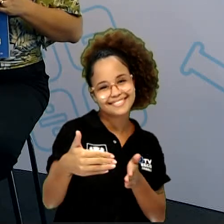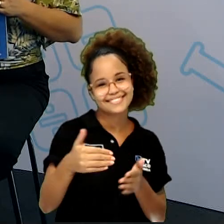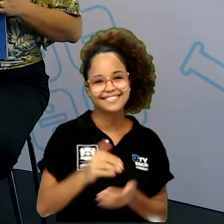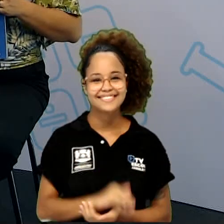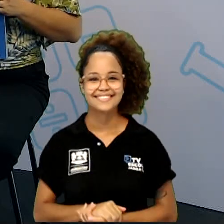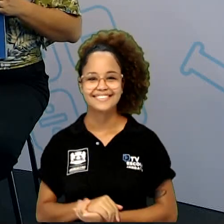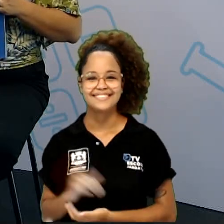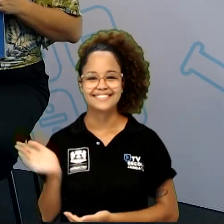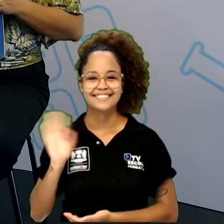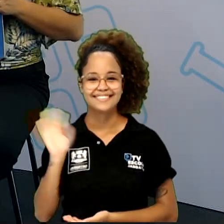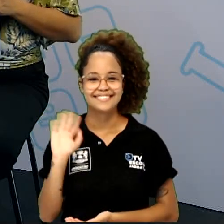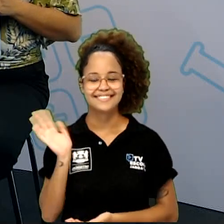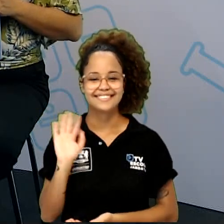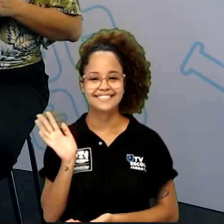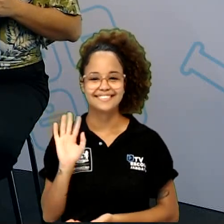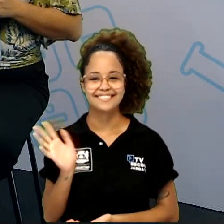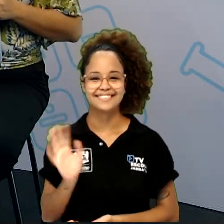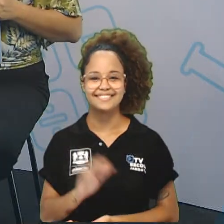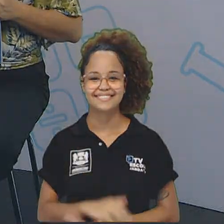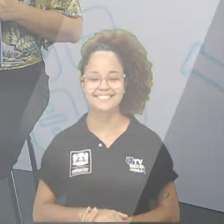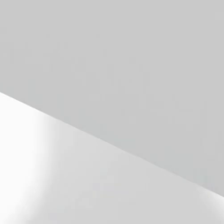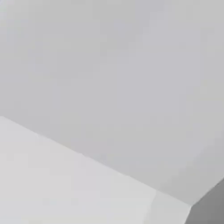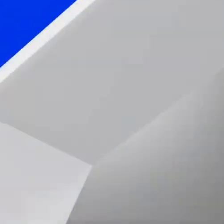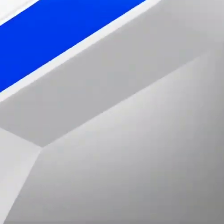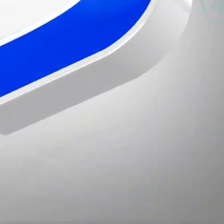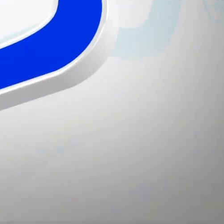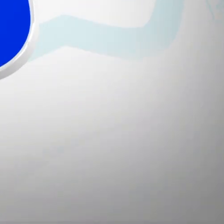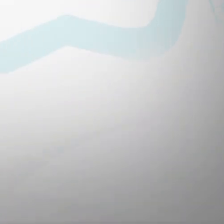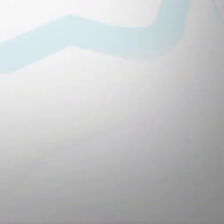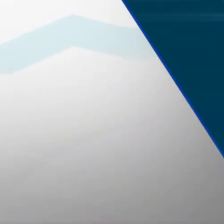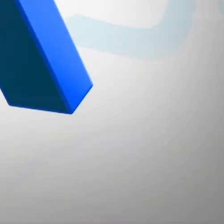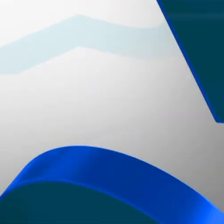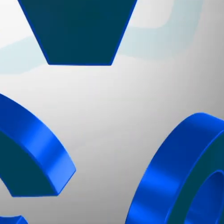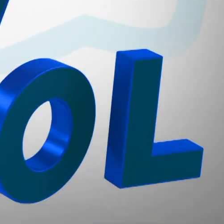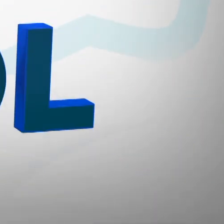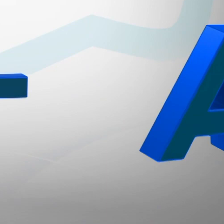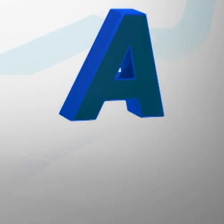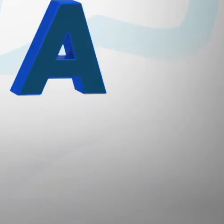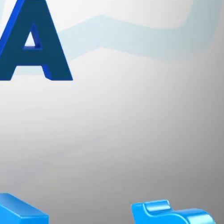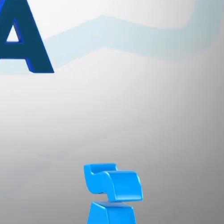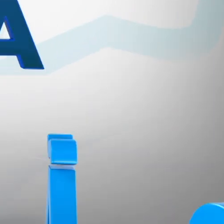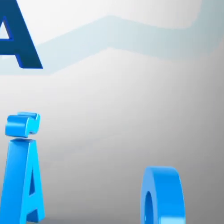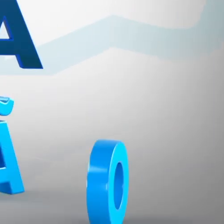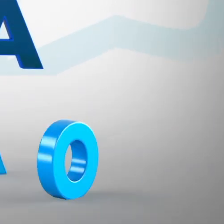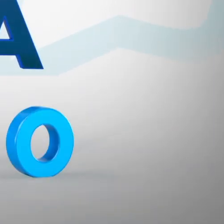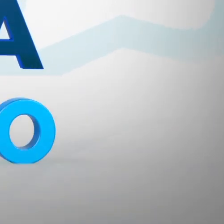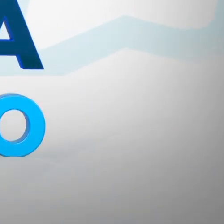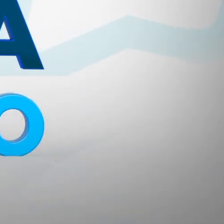Até a próxima. Tchau, tchau.